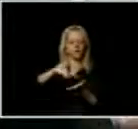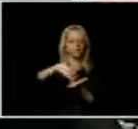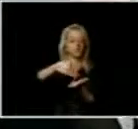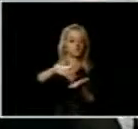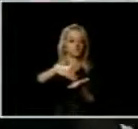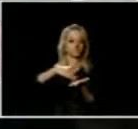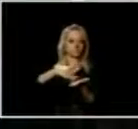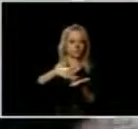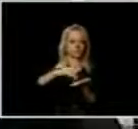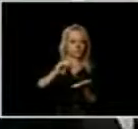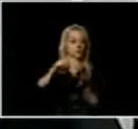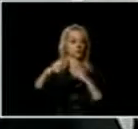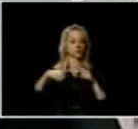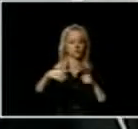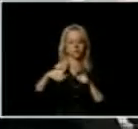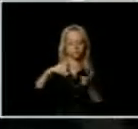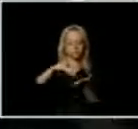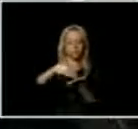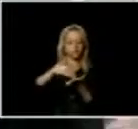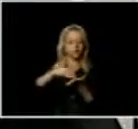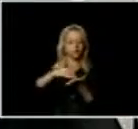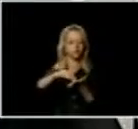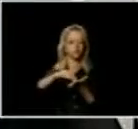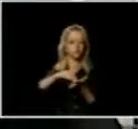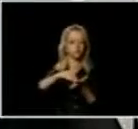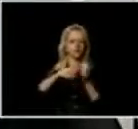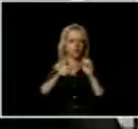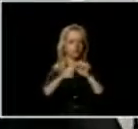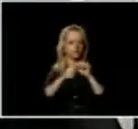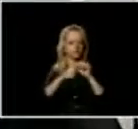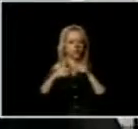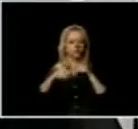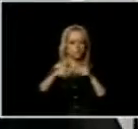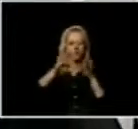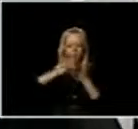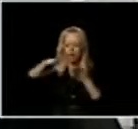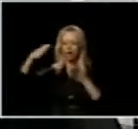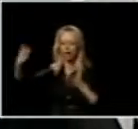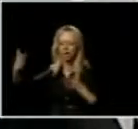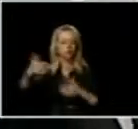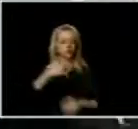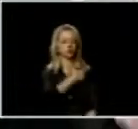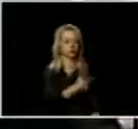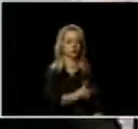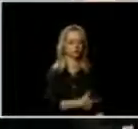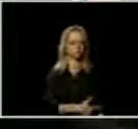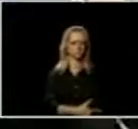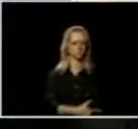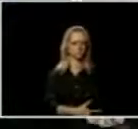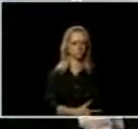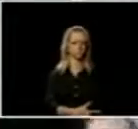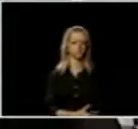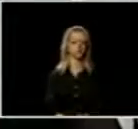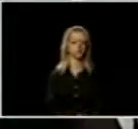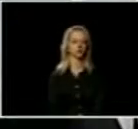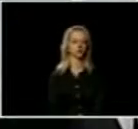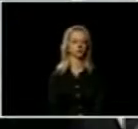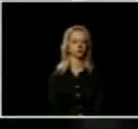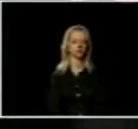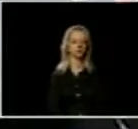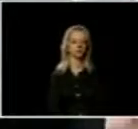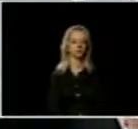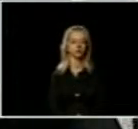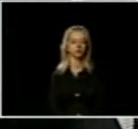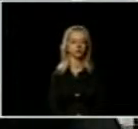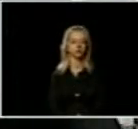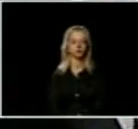Que a diretora prestava serviços na área da educação. Então, uma sequência de denúncias, sequência